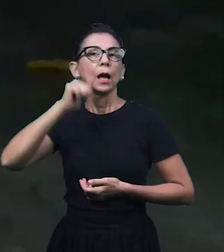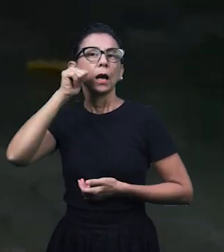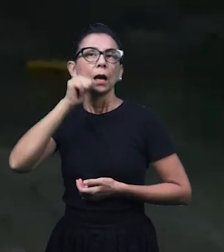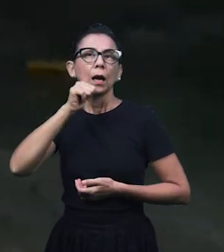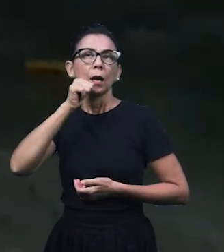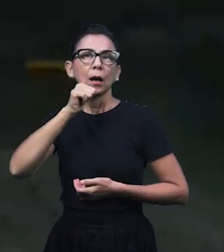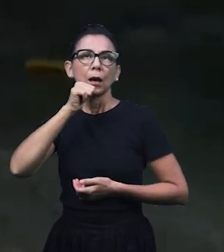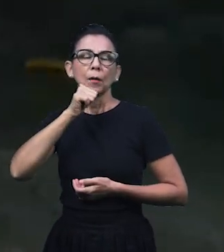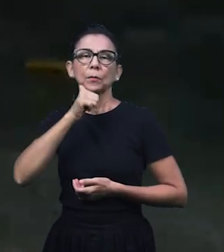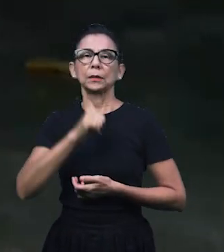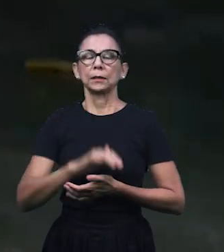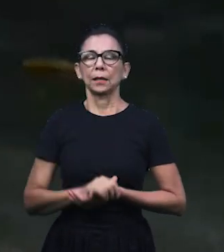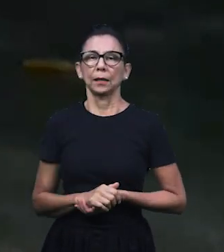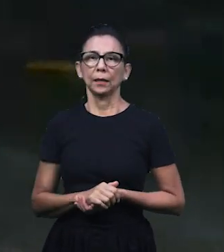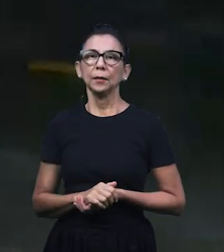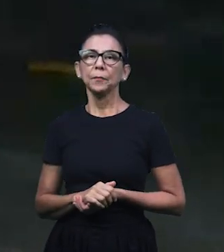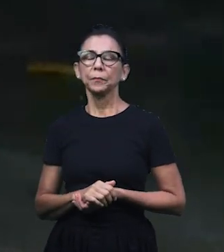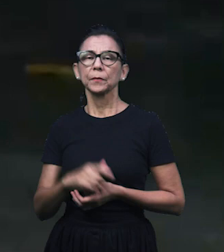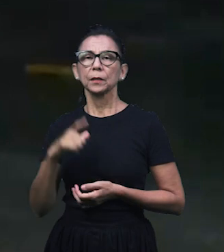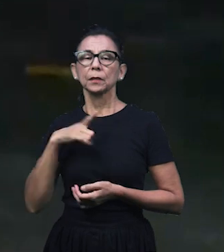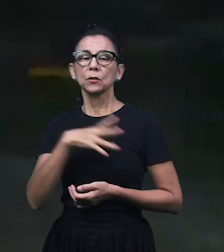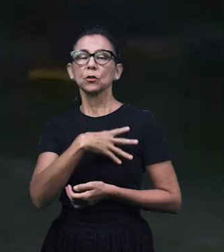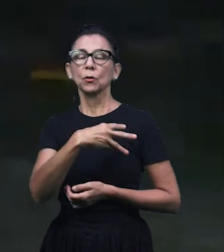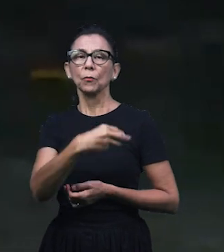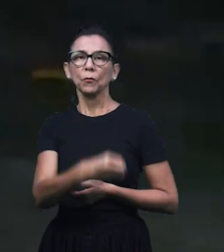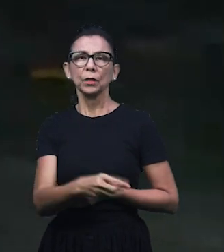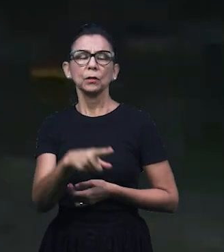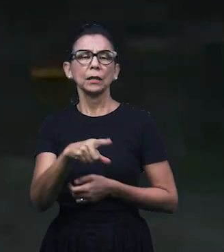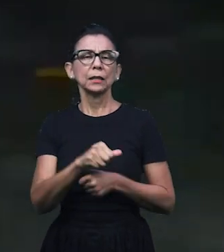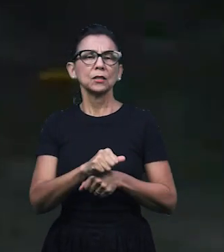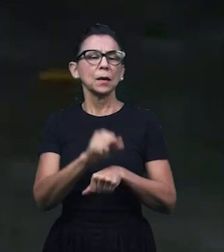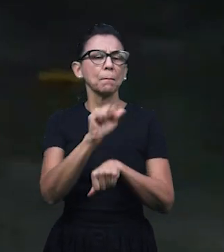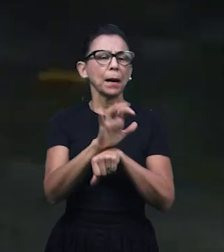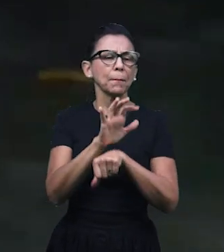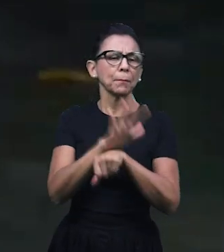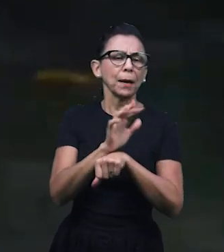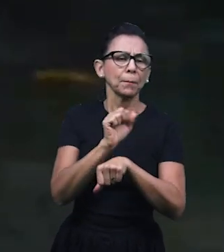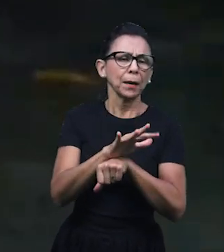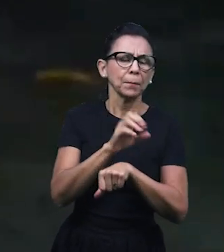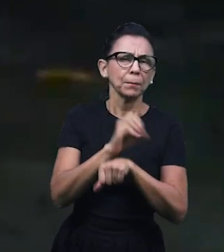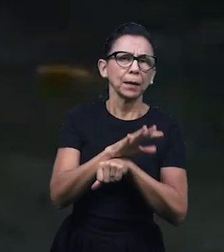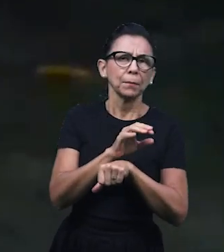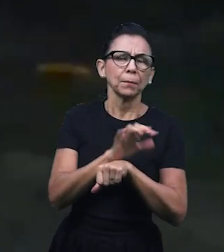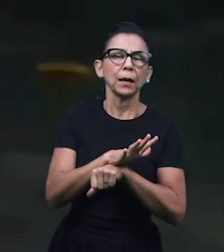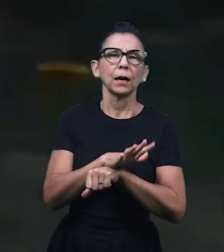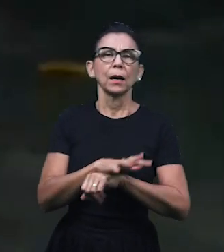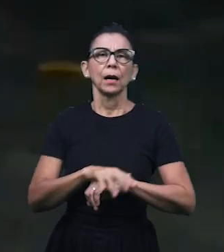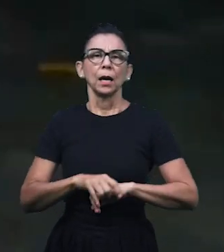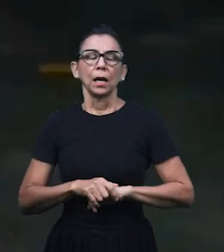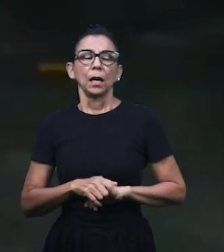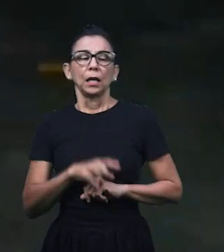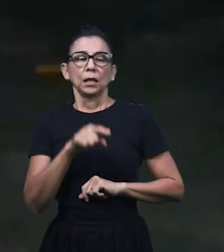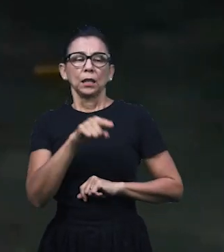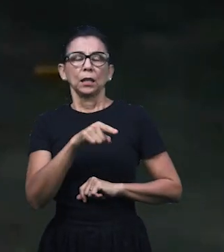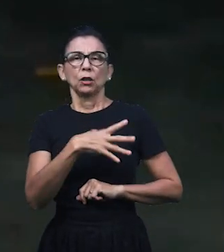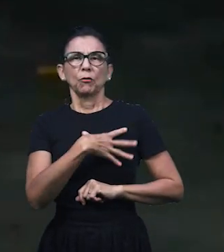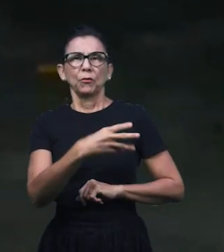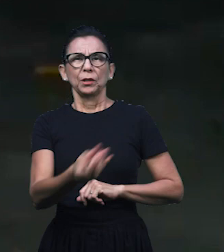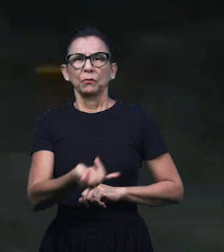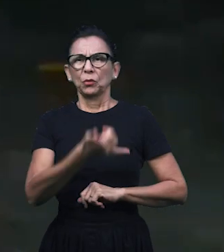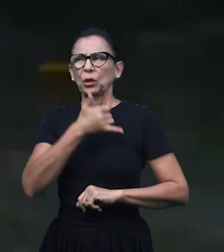tinha chamado a atenção do seu filho e ele tinha saído de casa e ela estava muito triste com essa situação. E durante a